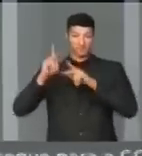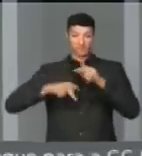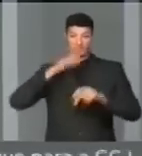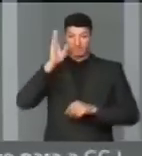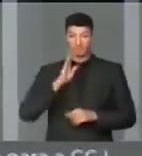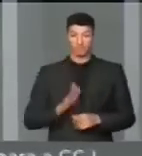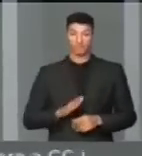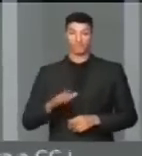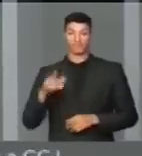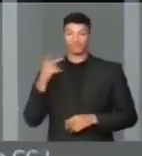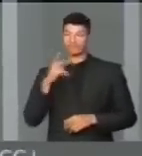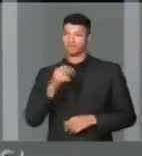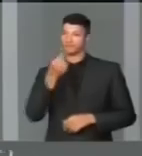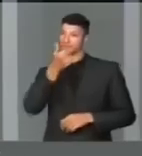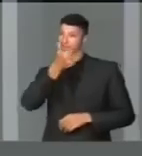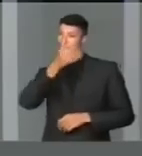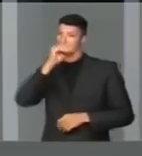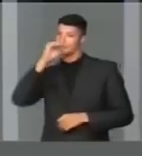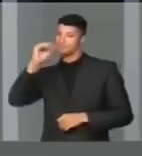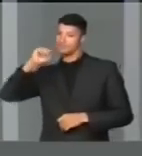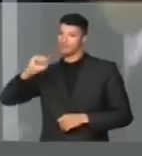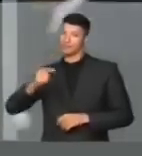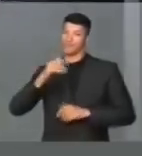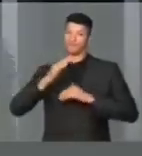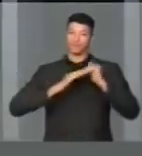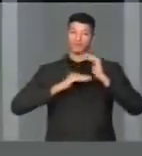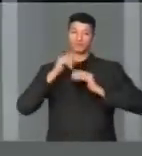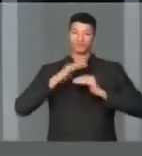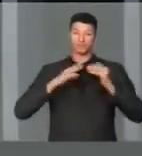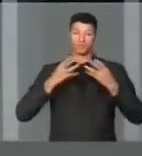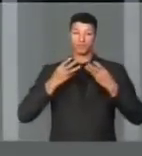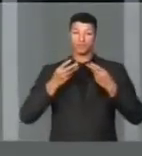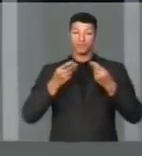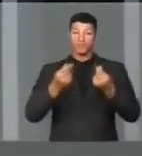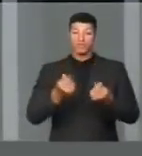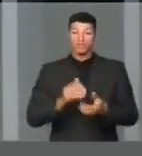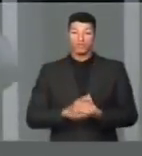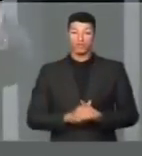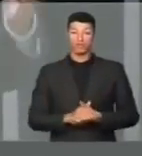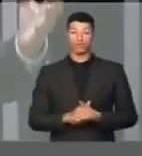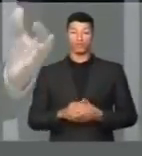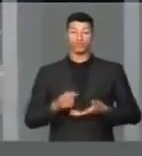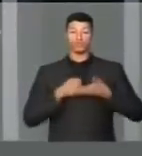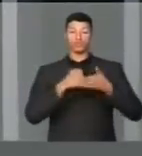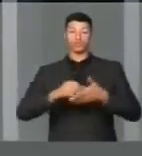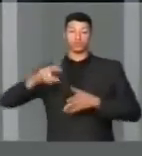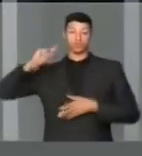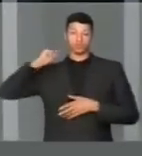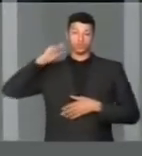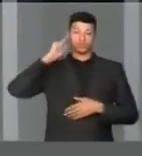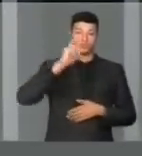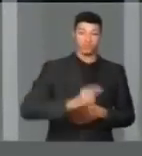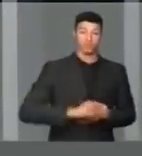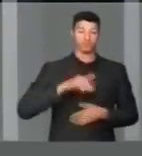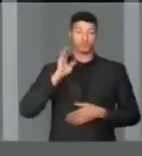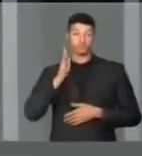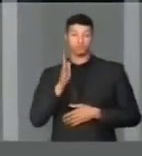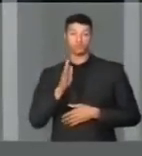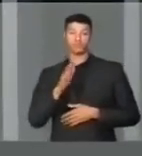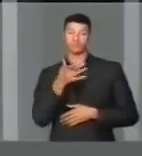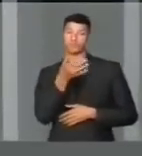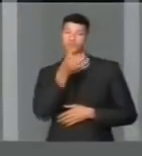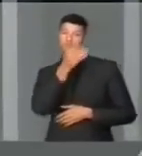brasileiro, dos seus 100 mil profissionais qualificados, que carregaram uma história que vem